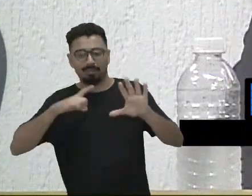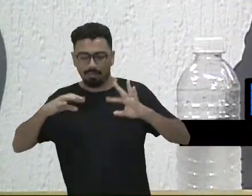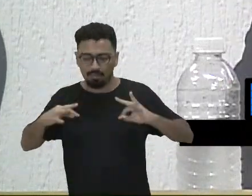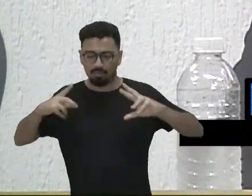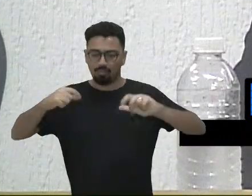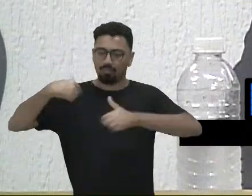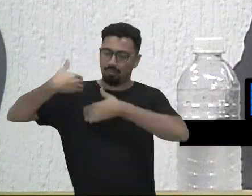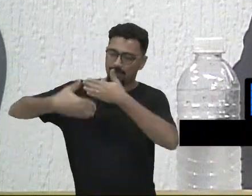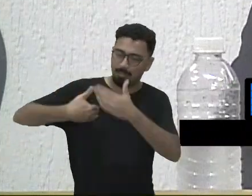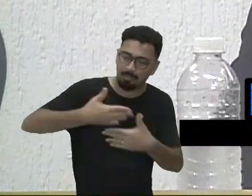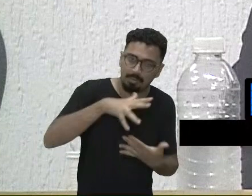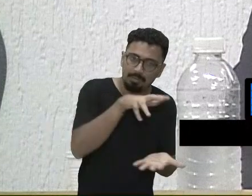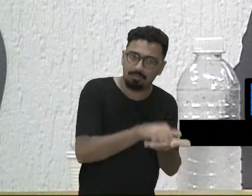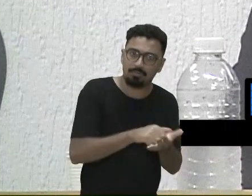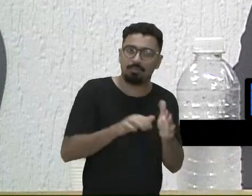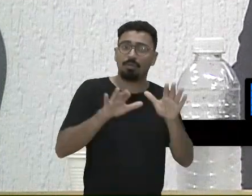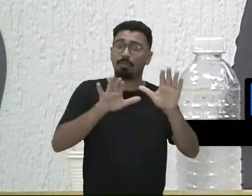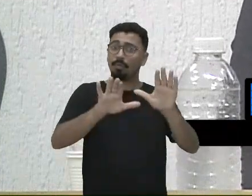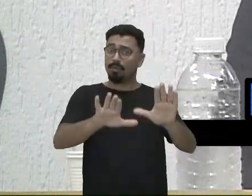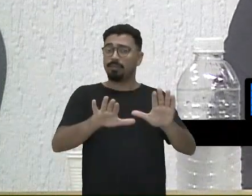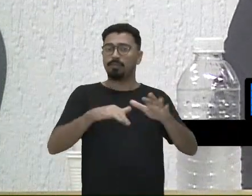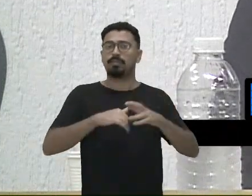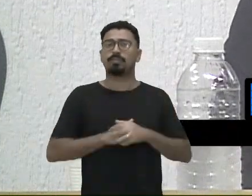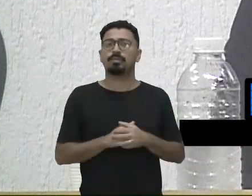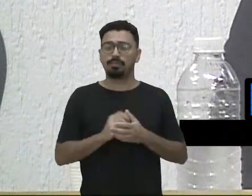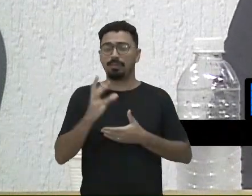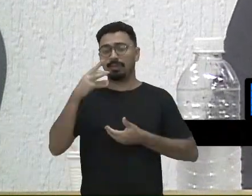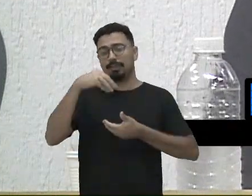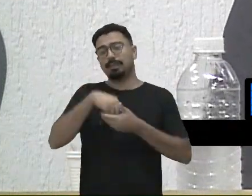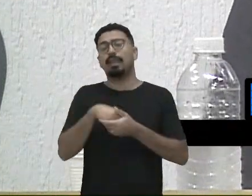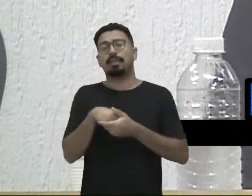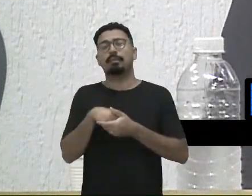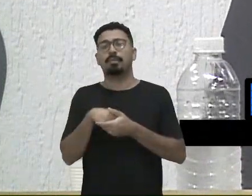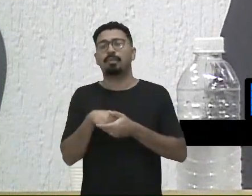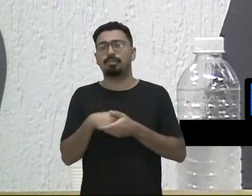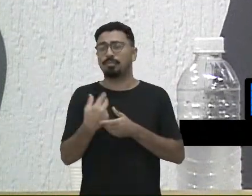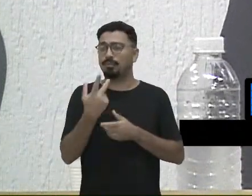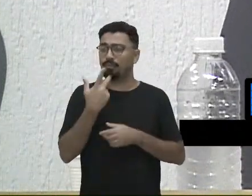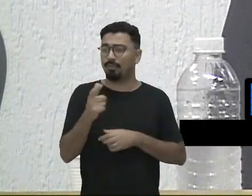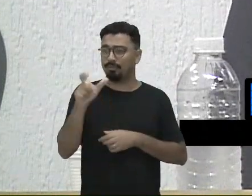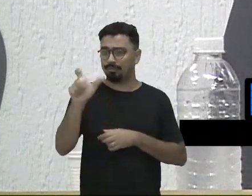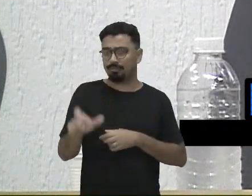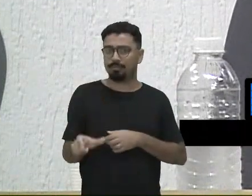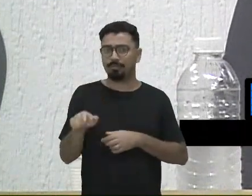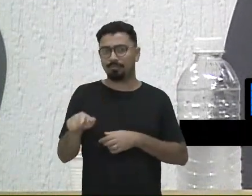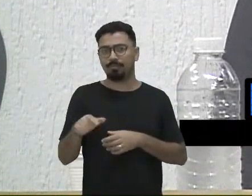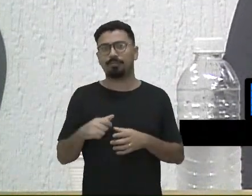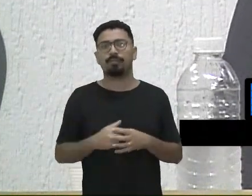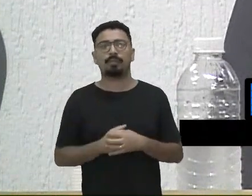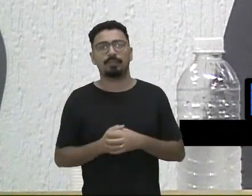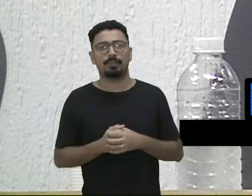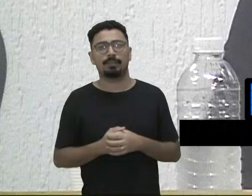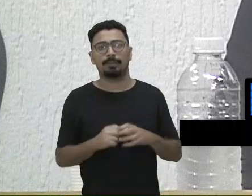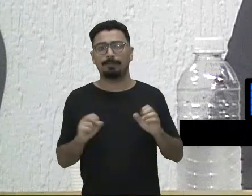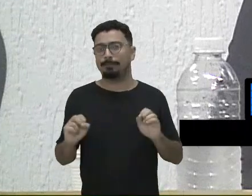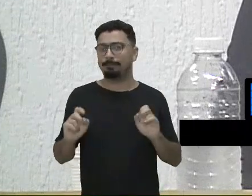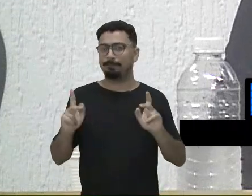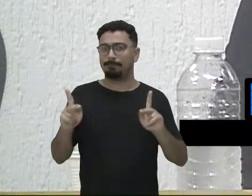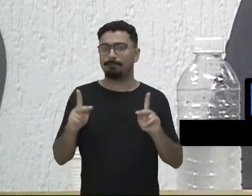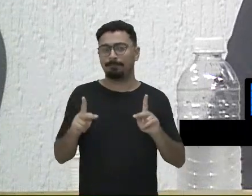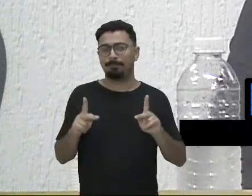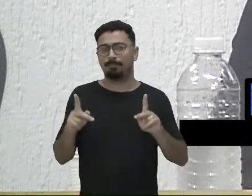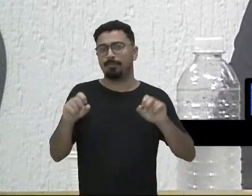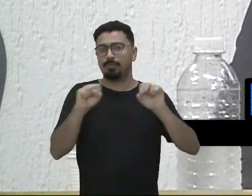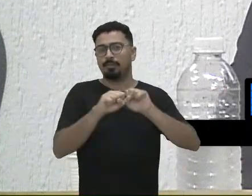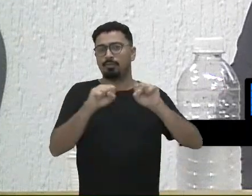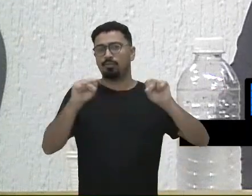procedimento de registro. Mas, internamente, falar para o servidor. Opa, tá tudo bem. Aqui, ó, no